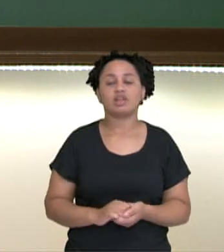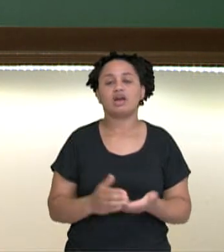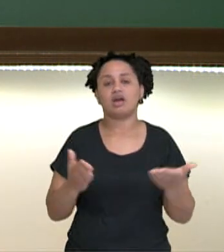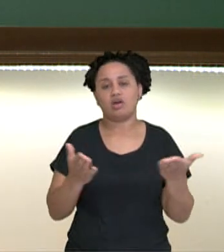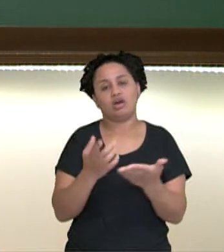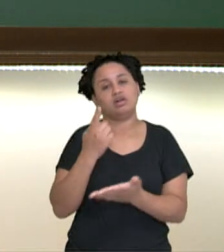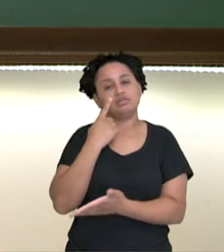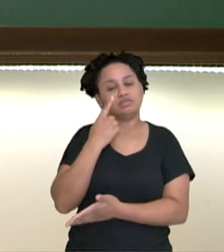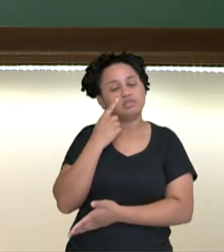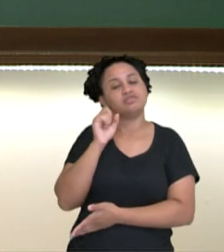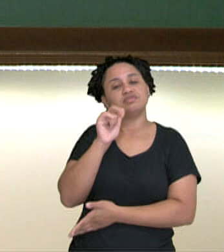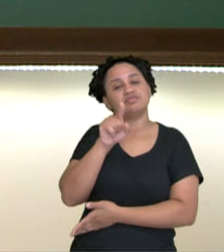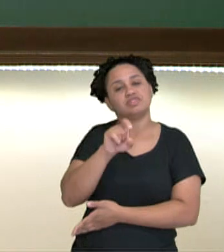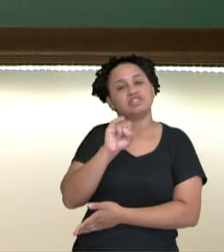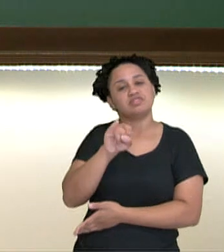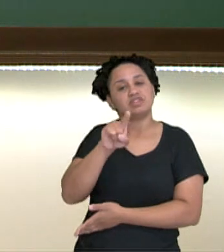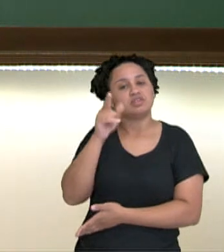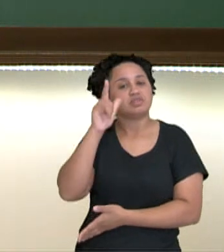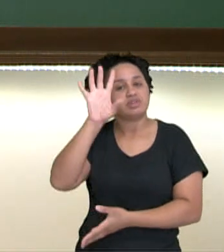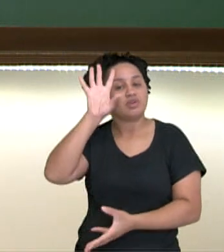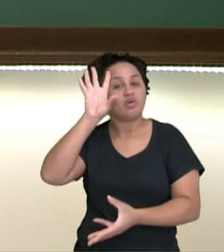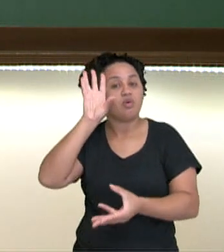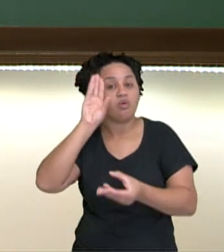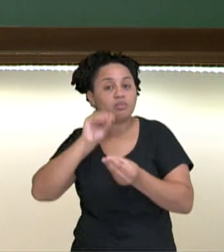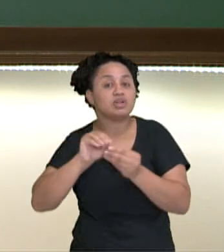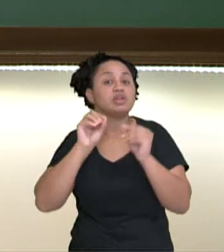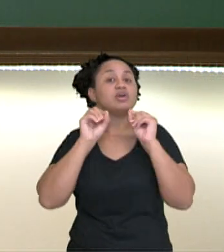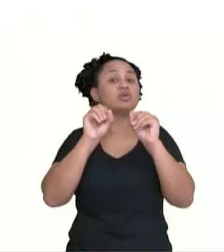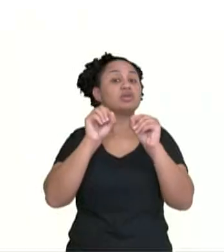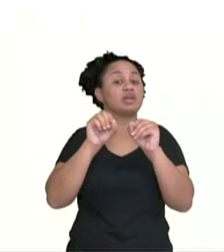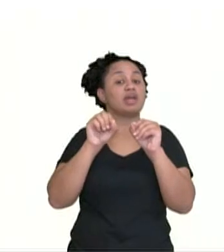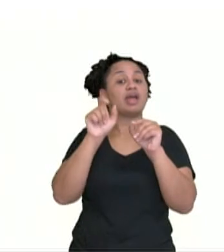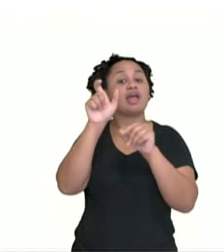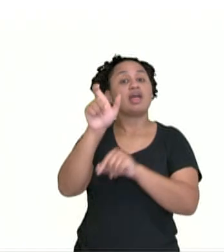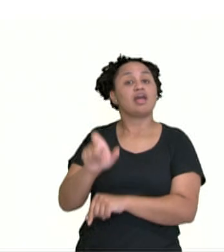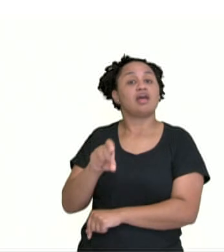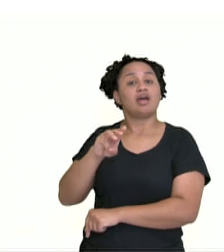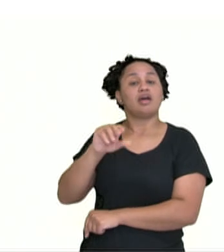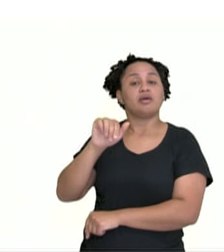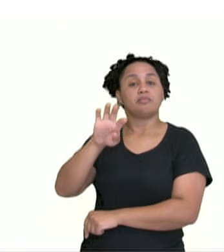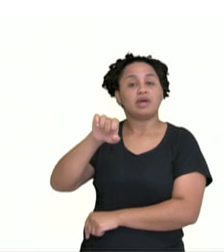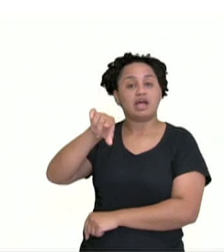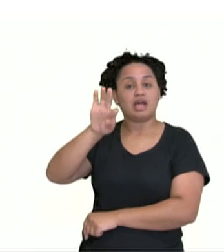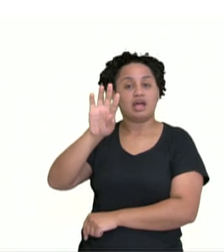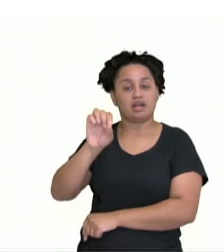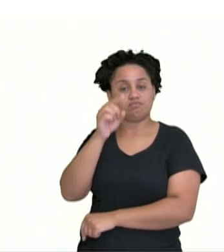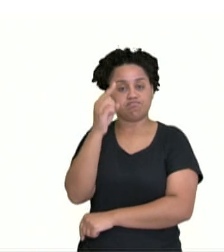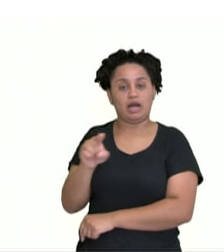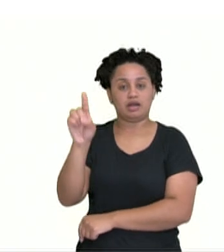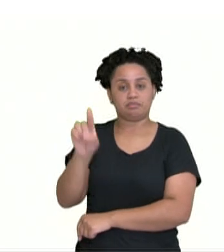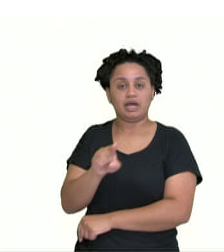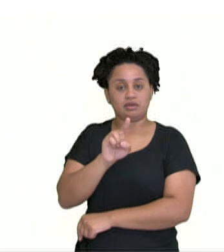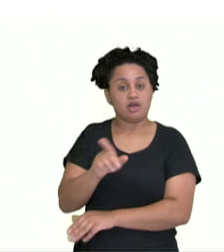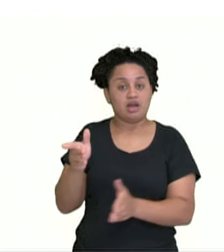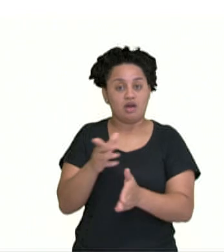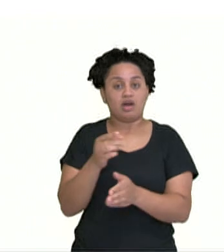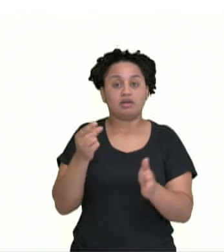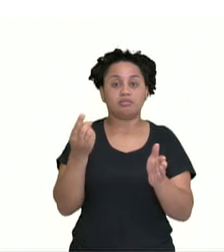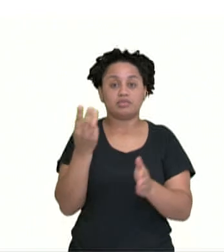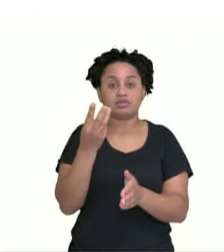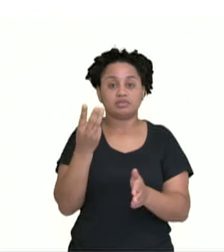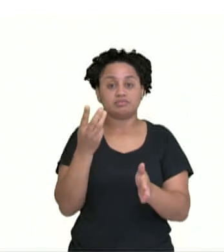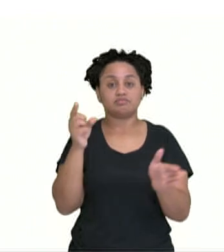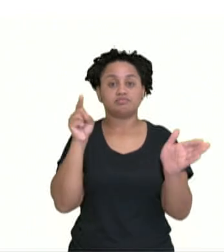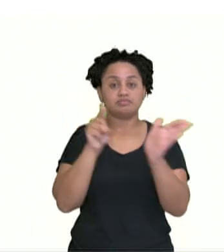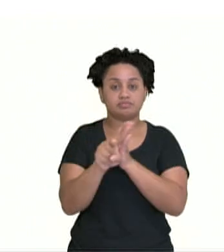Para ver se você compreendeu o que é um maestro, nós vamos agora ao nosso terceiro quiz de hoje.